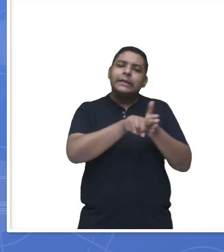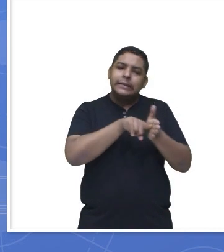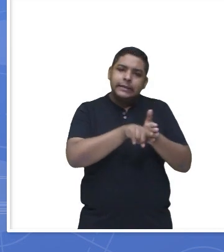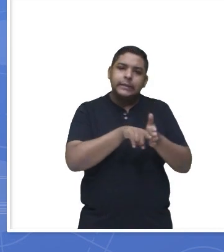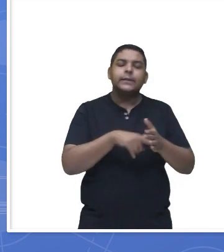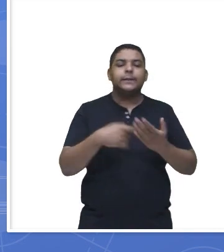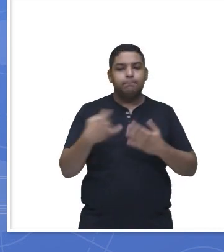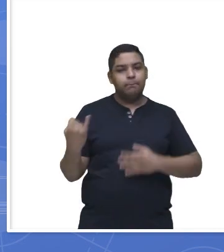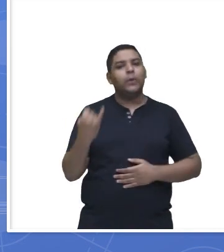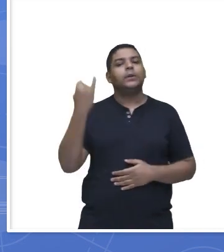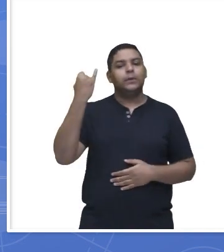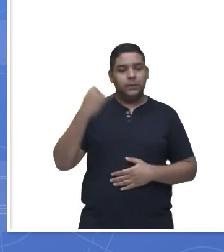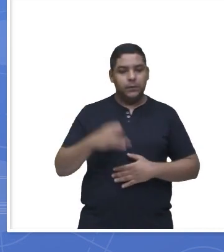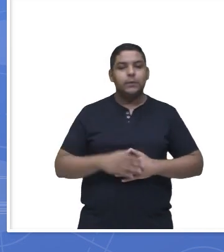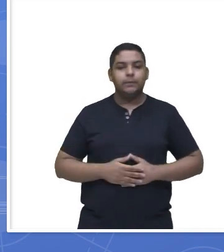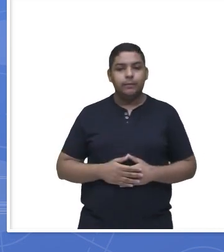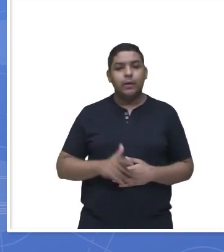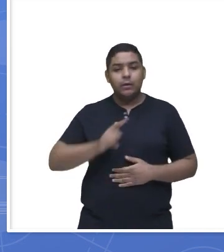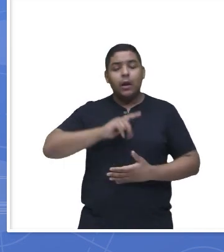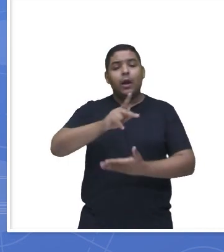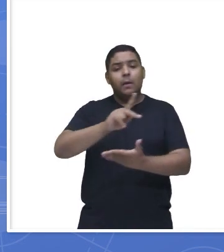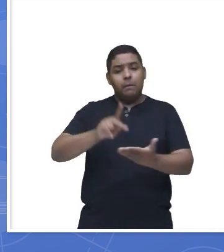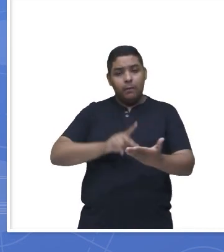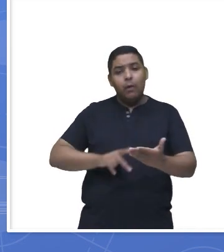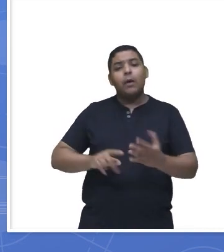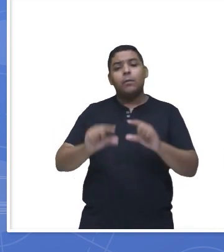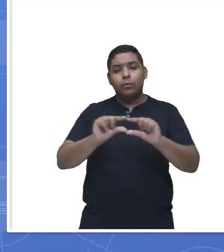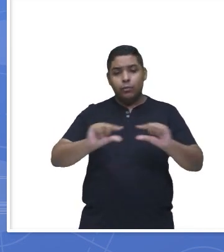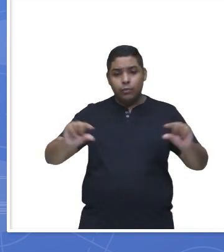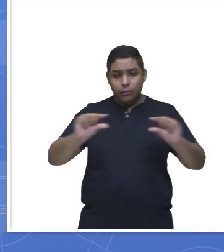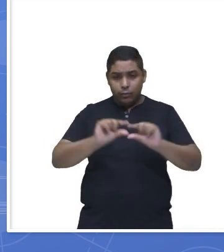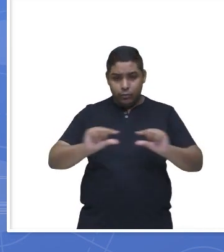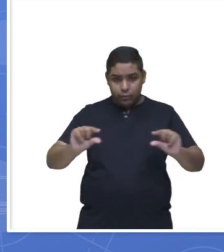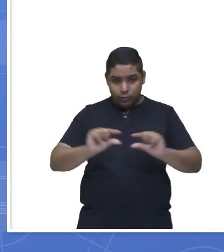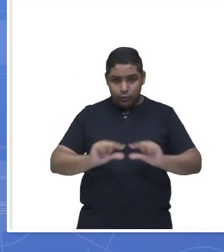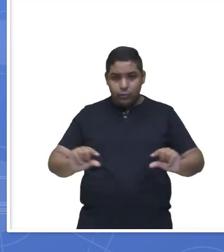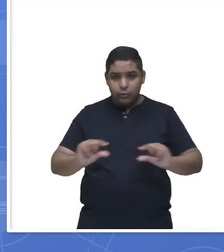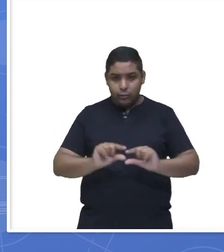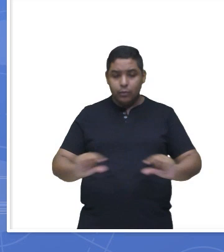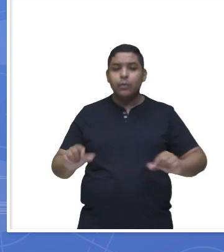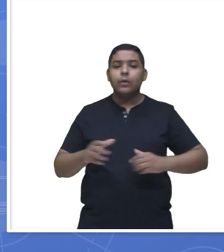um dos poemas, Versos Íntimos,